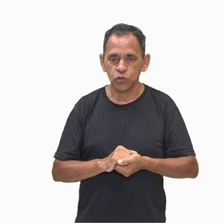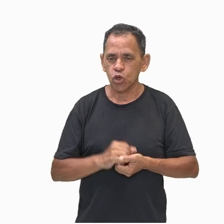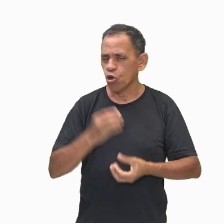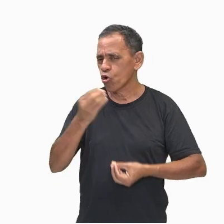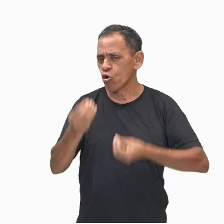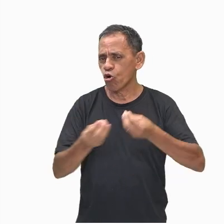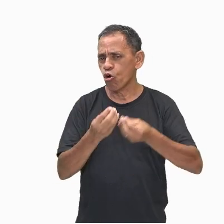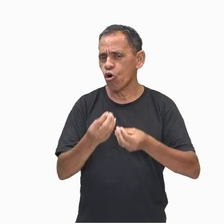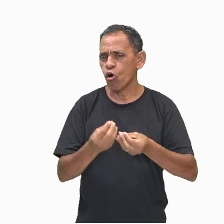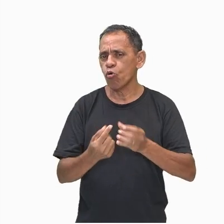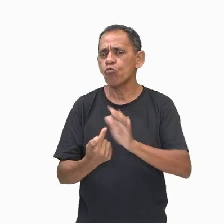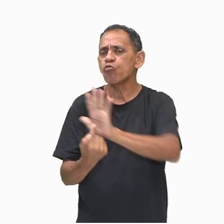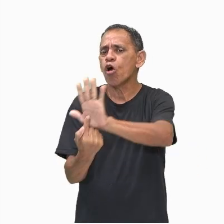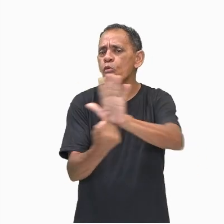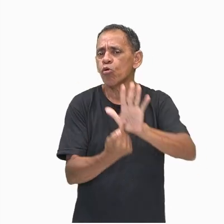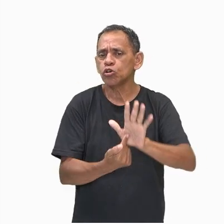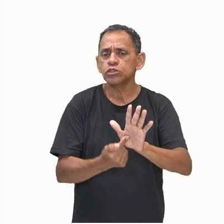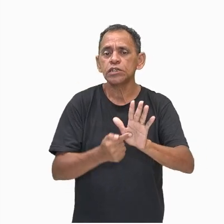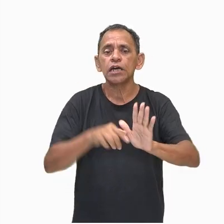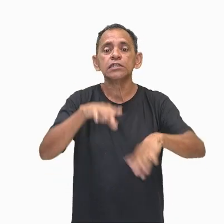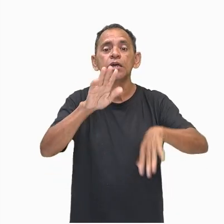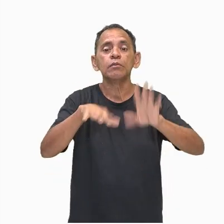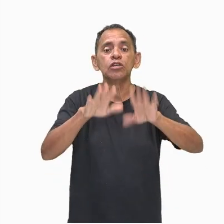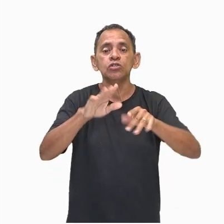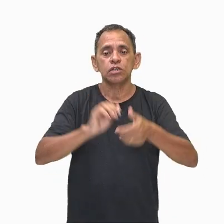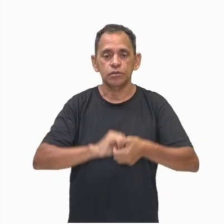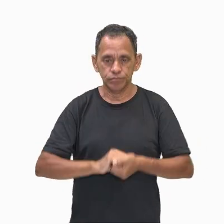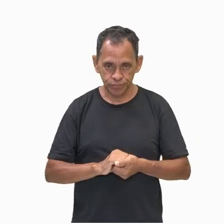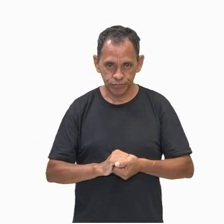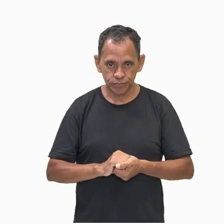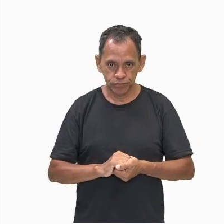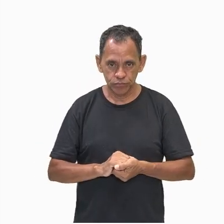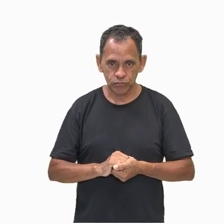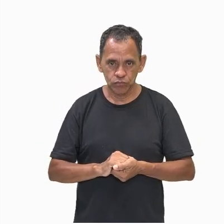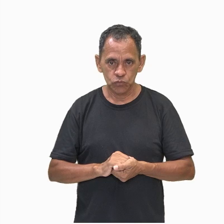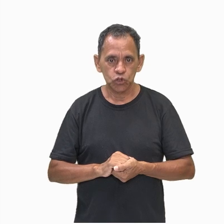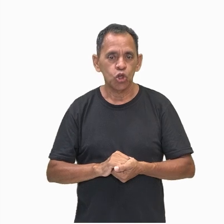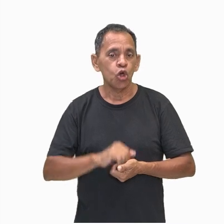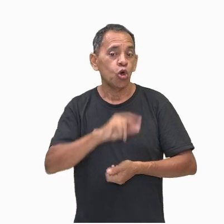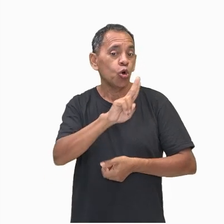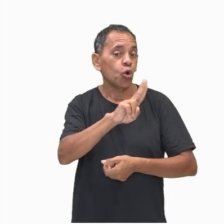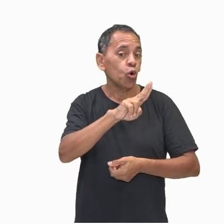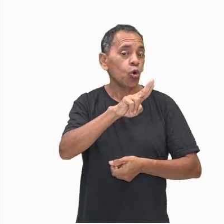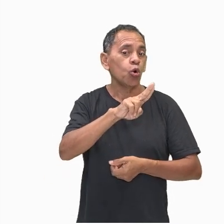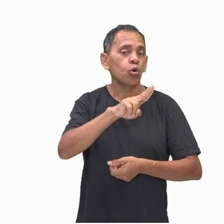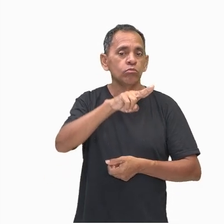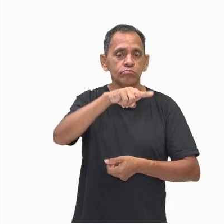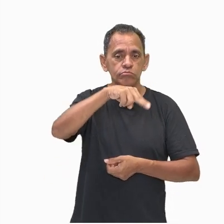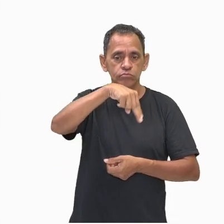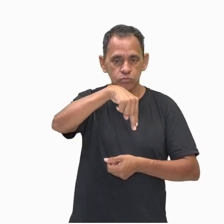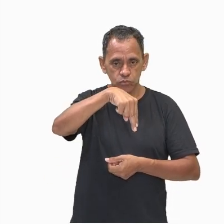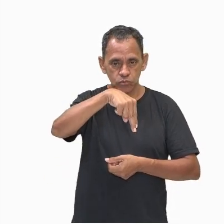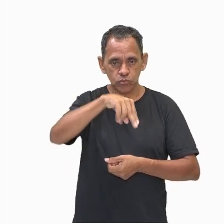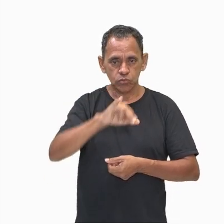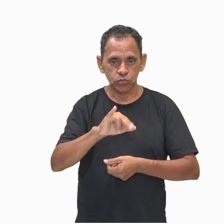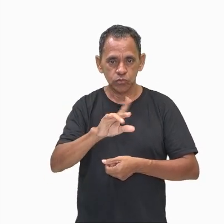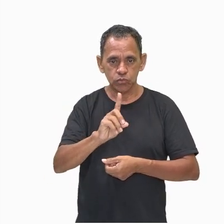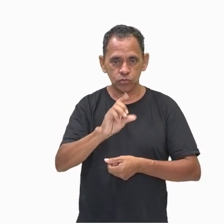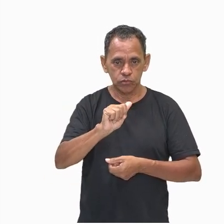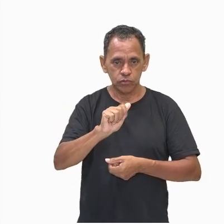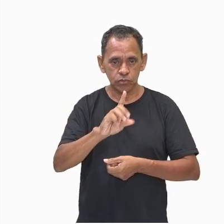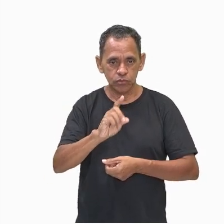velocidade vai depender das unidades do espaço e do tempo tá pessoal porque se o espaço tiver em